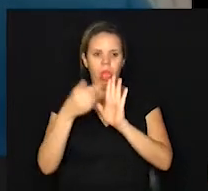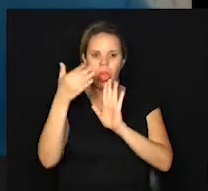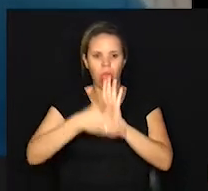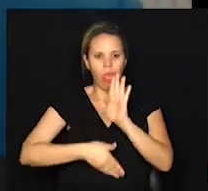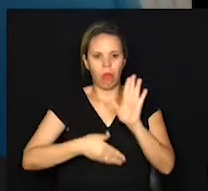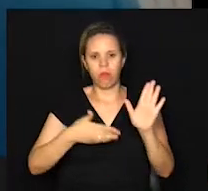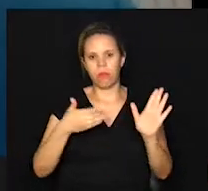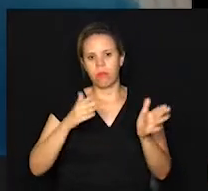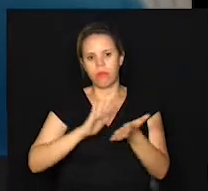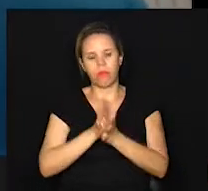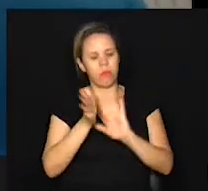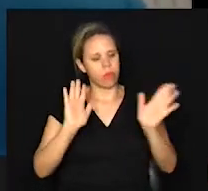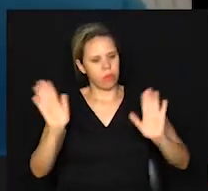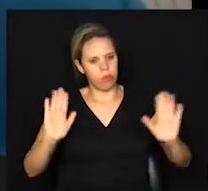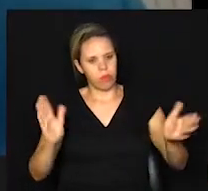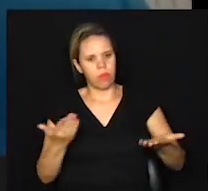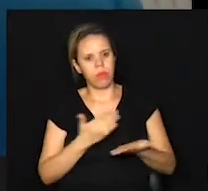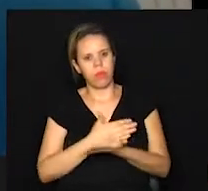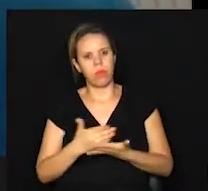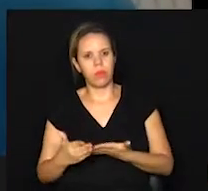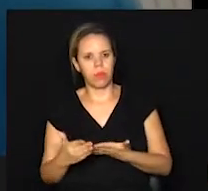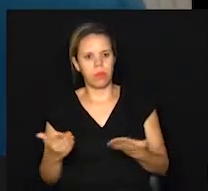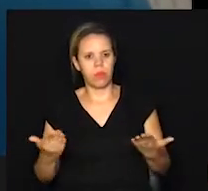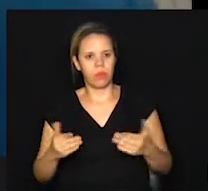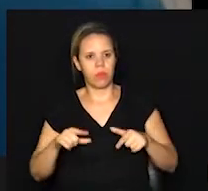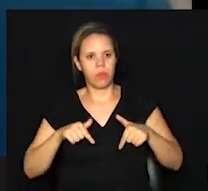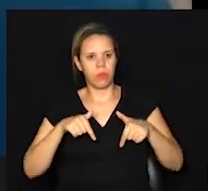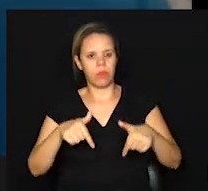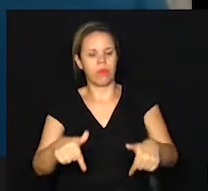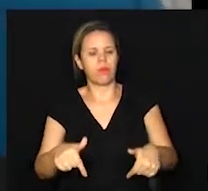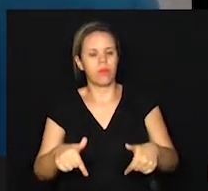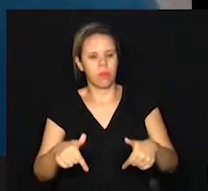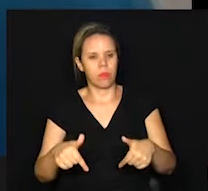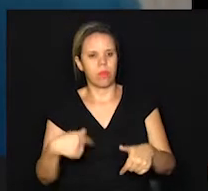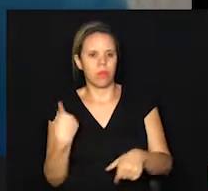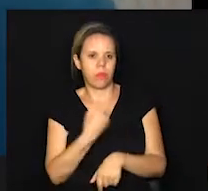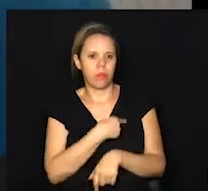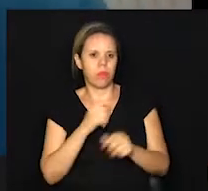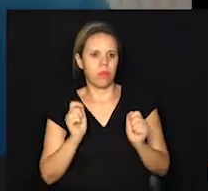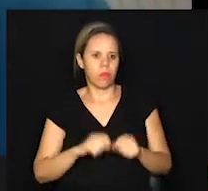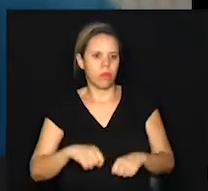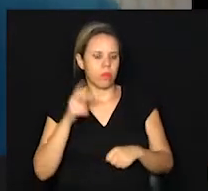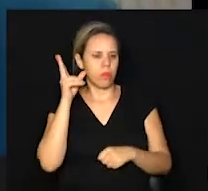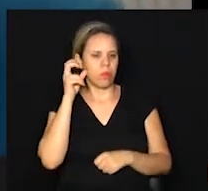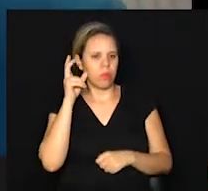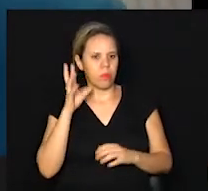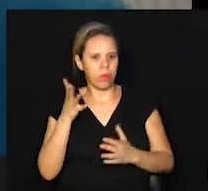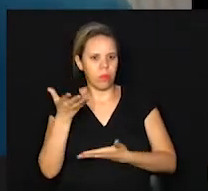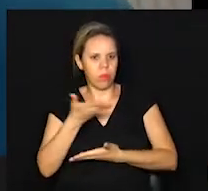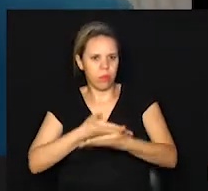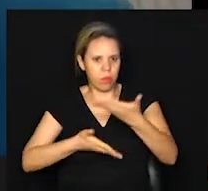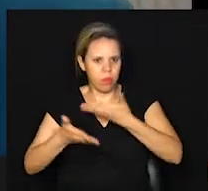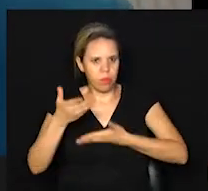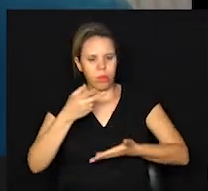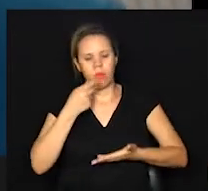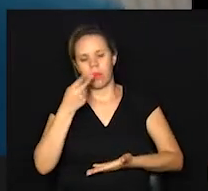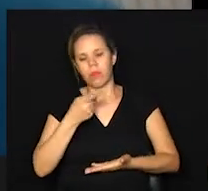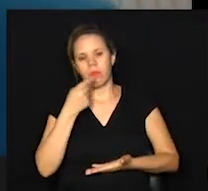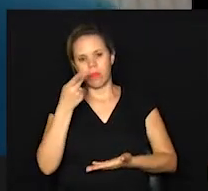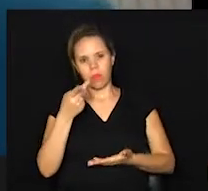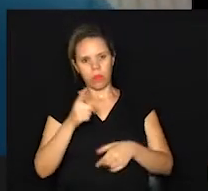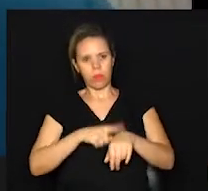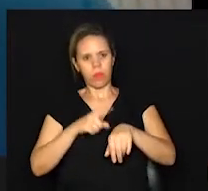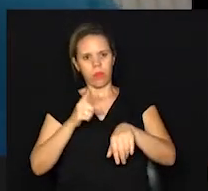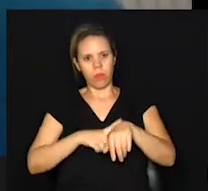Então, eu queria, inicialmente, iniciar a trabalhar para que a gente possa ouvir a todos com